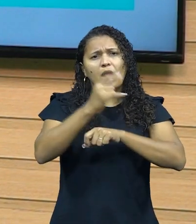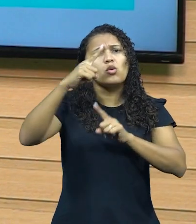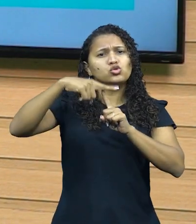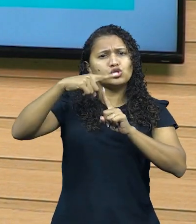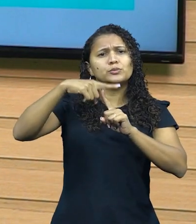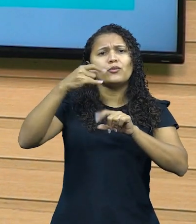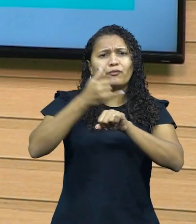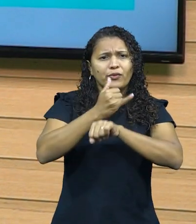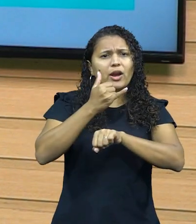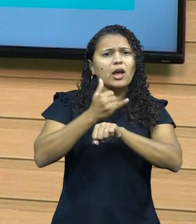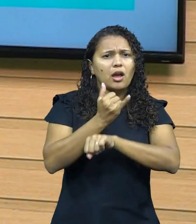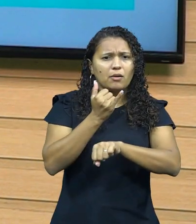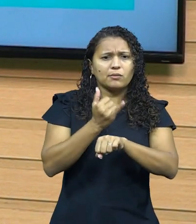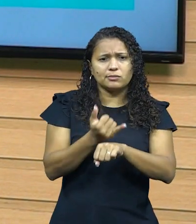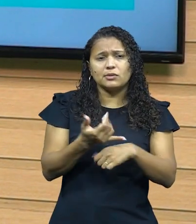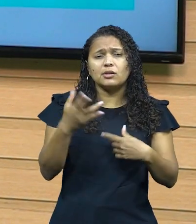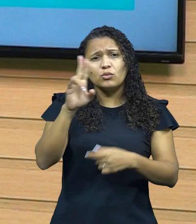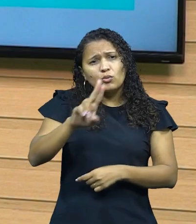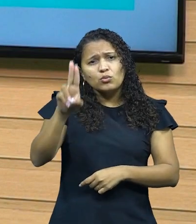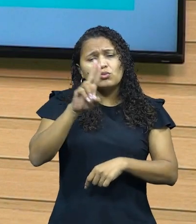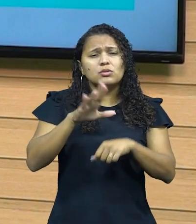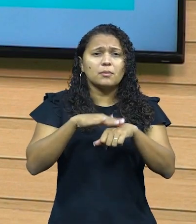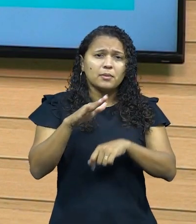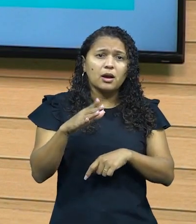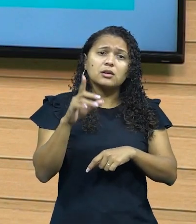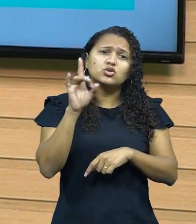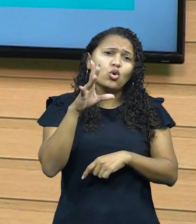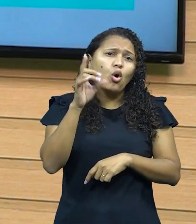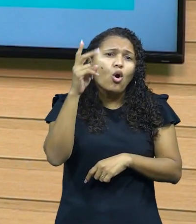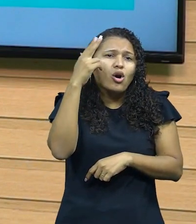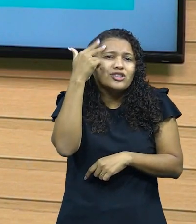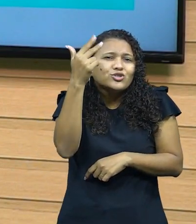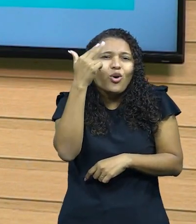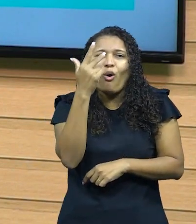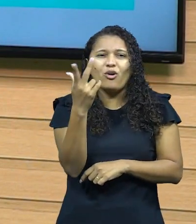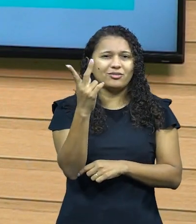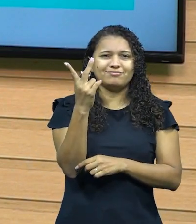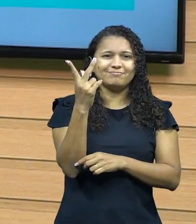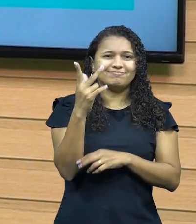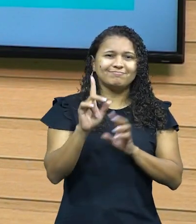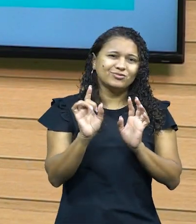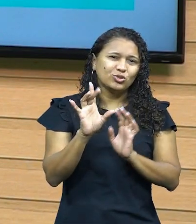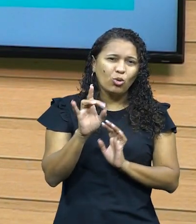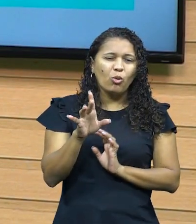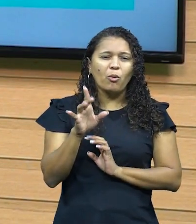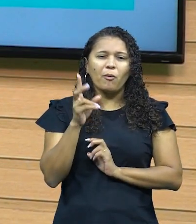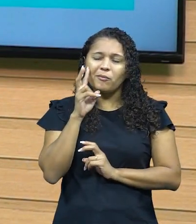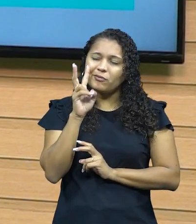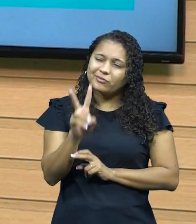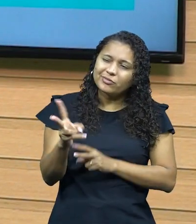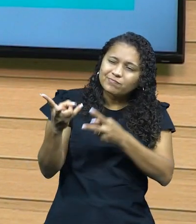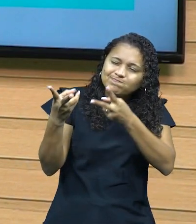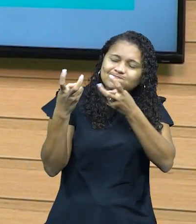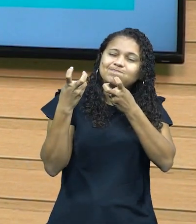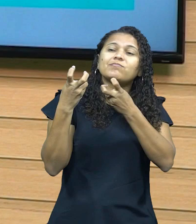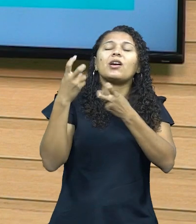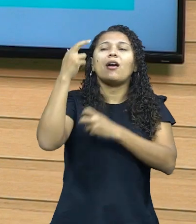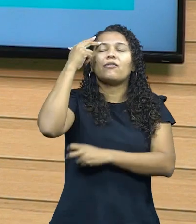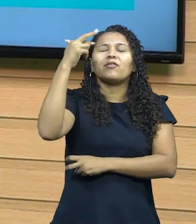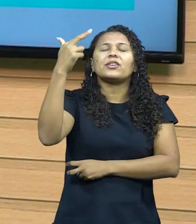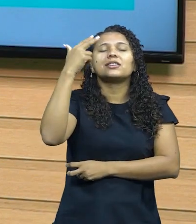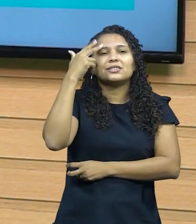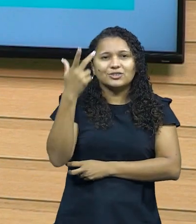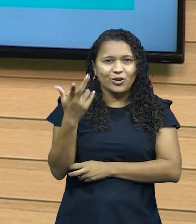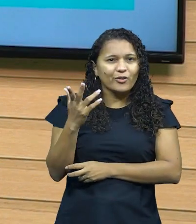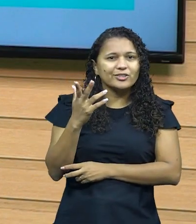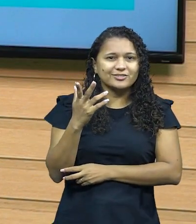ferros. E hoje a gente utiliza mais por questões históricas, né? Que aí fica essa questão mais